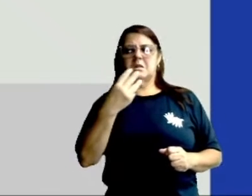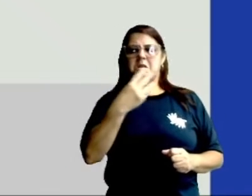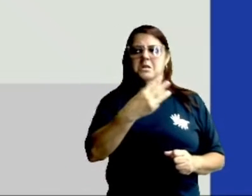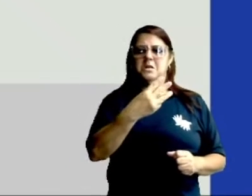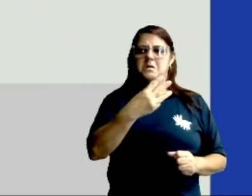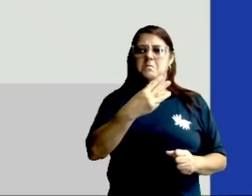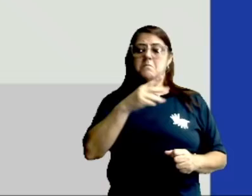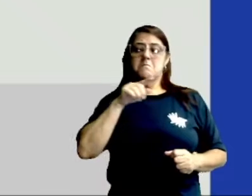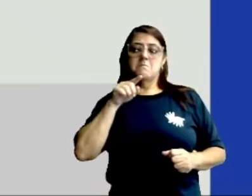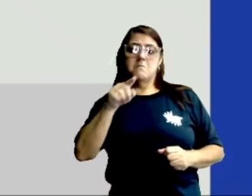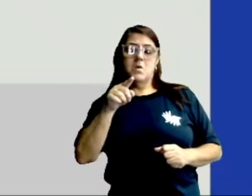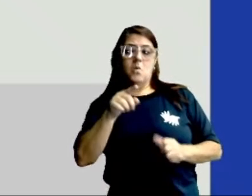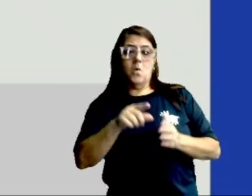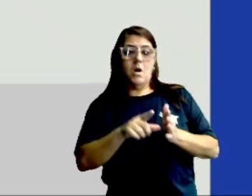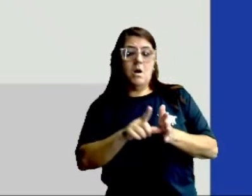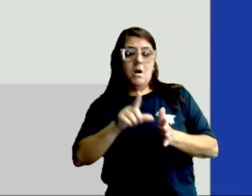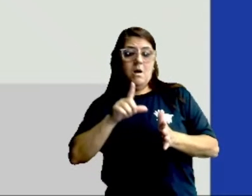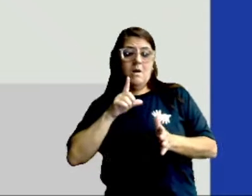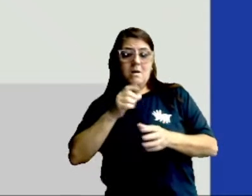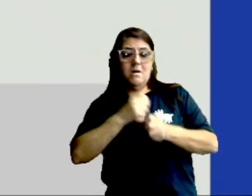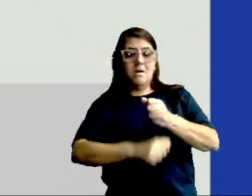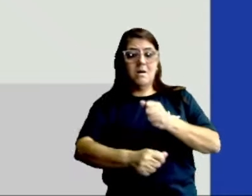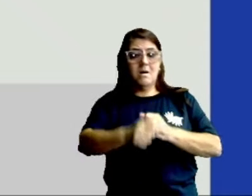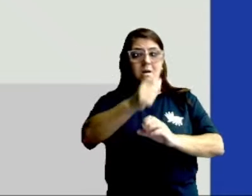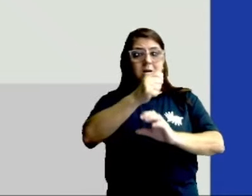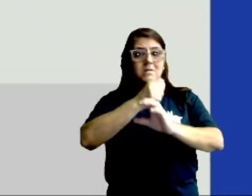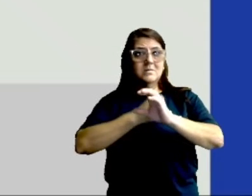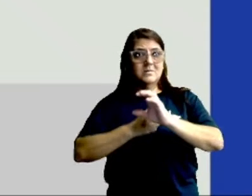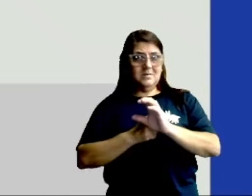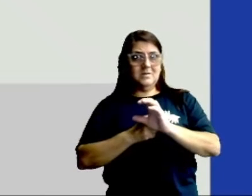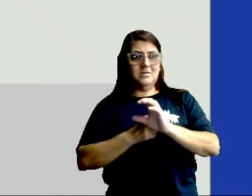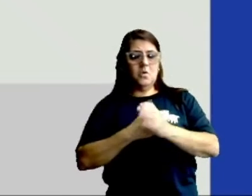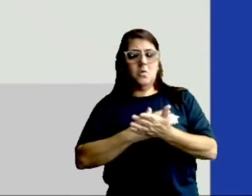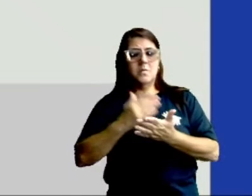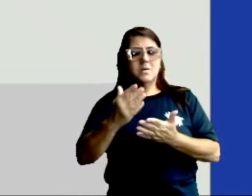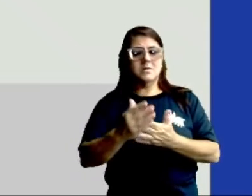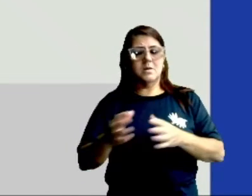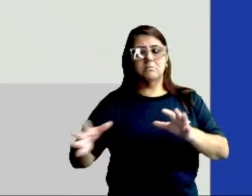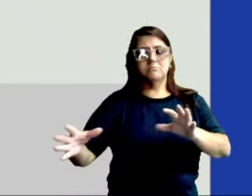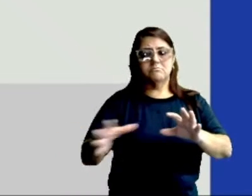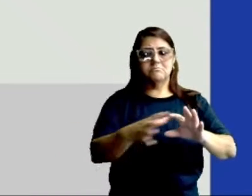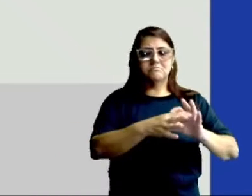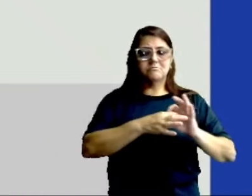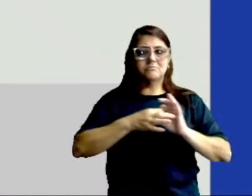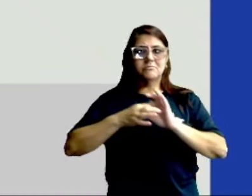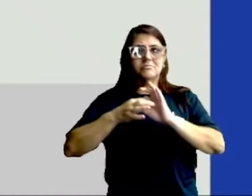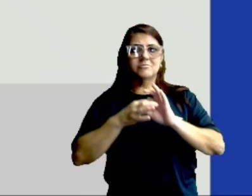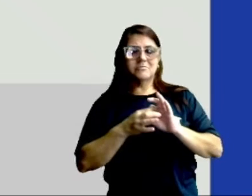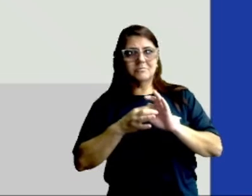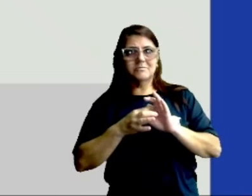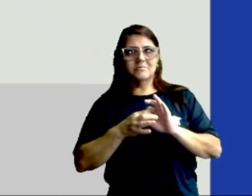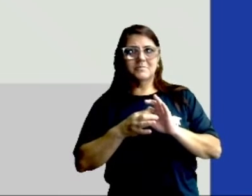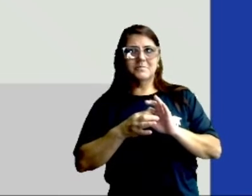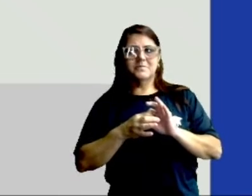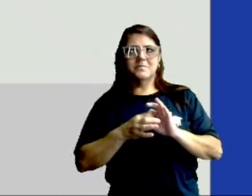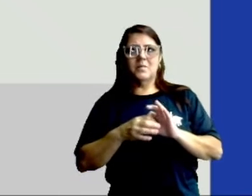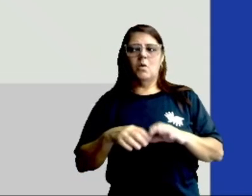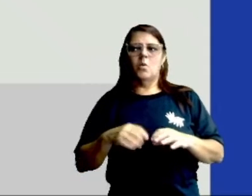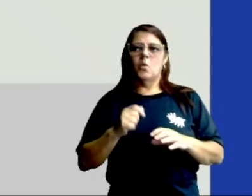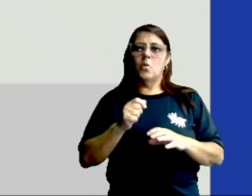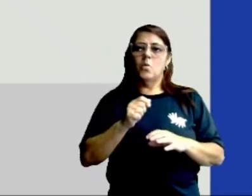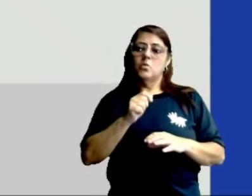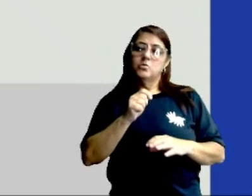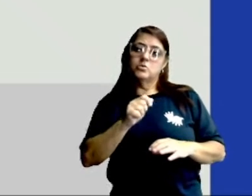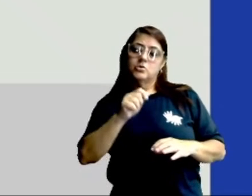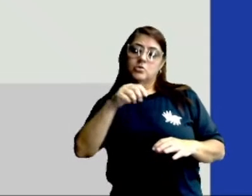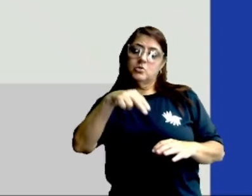la3300 antes de Cristo esses novos eles começaram também a se unir né eles começaram os